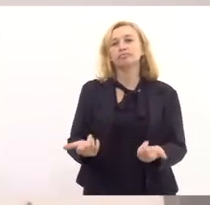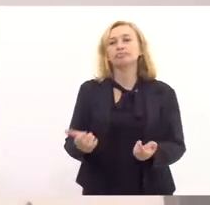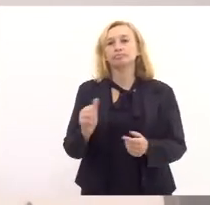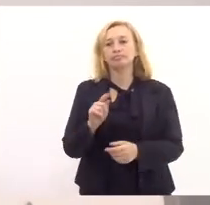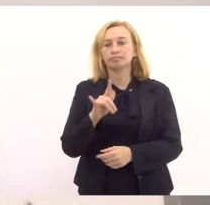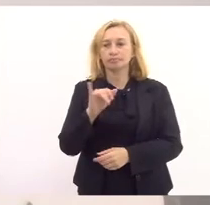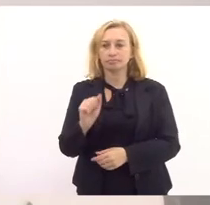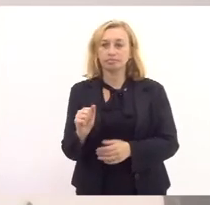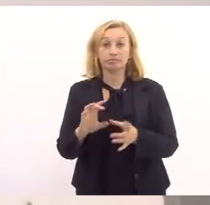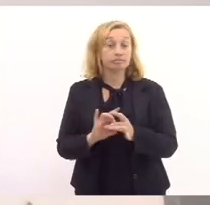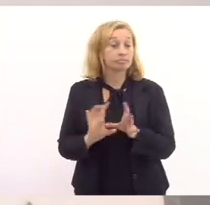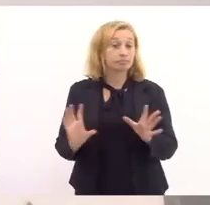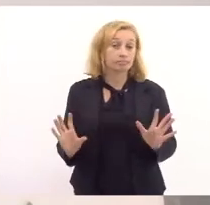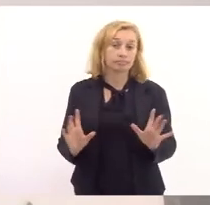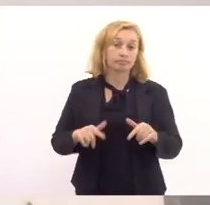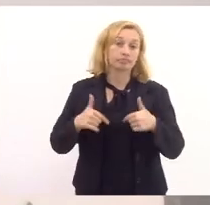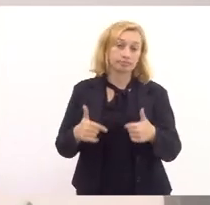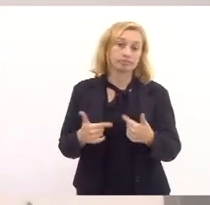Então,